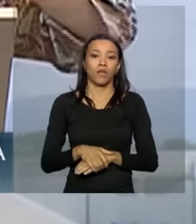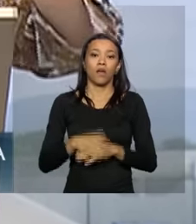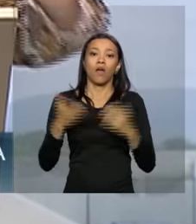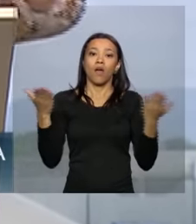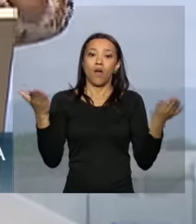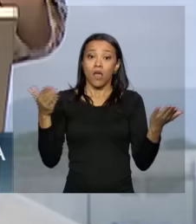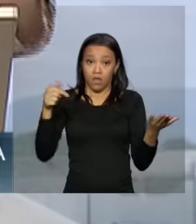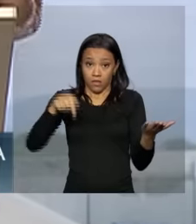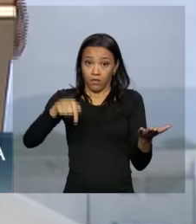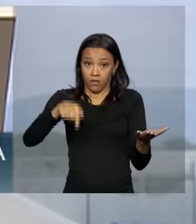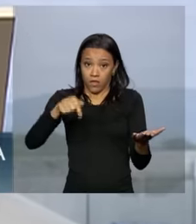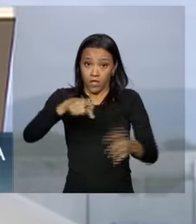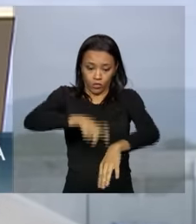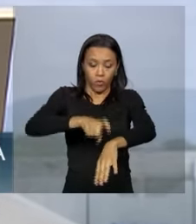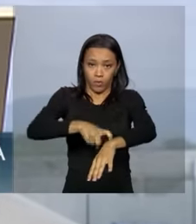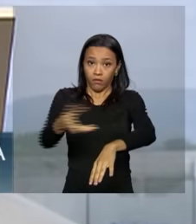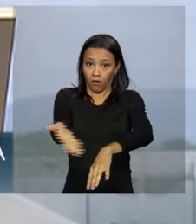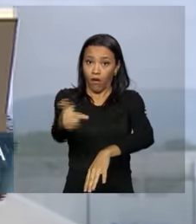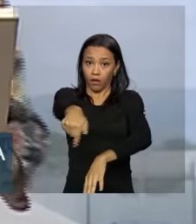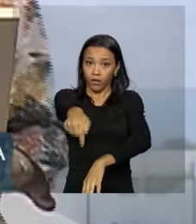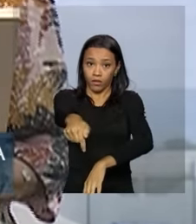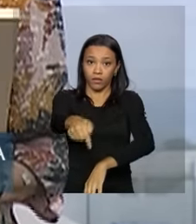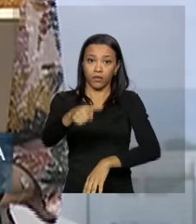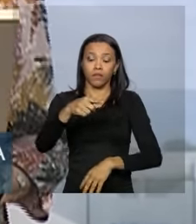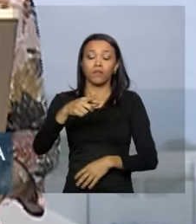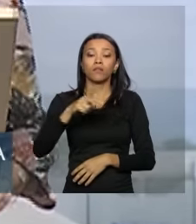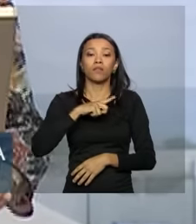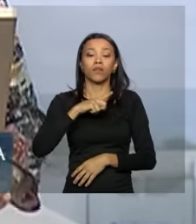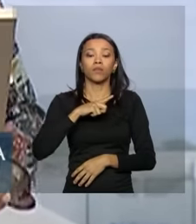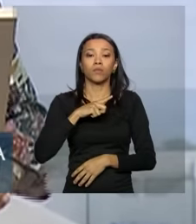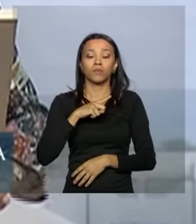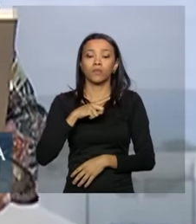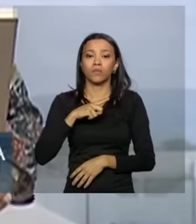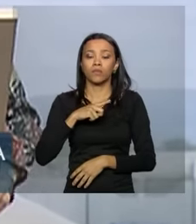momento, nesse preciso instante, nós temos aqui